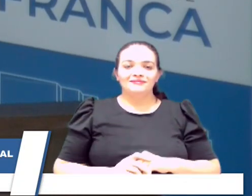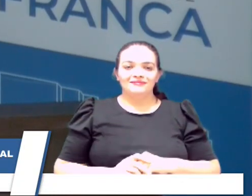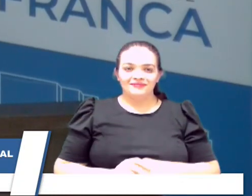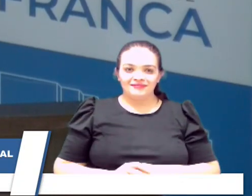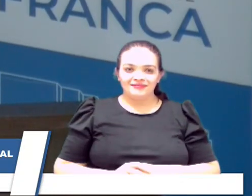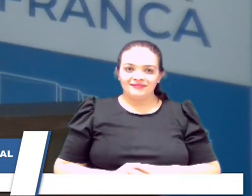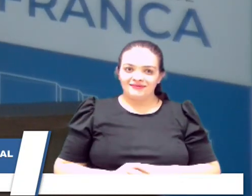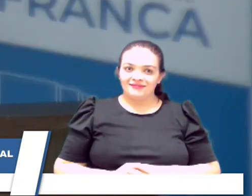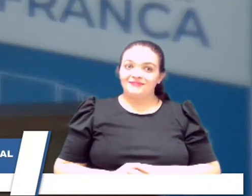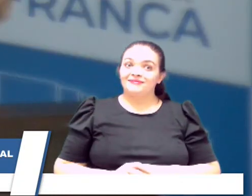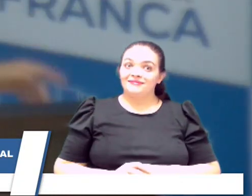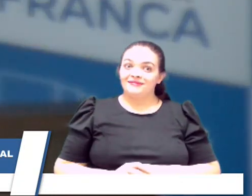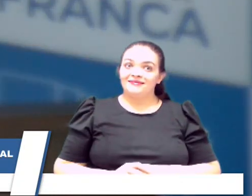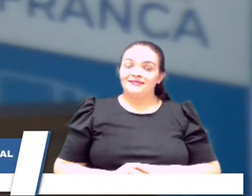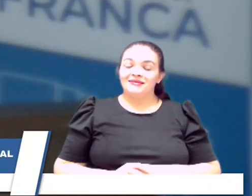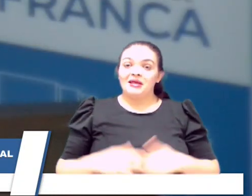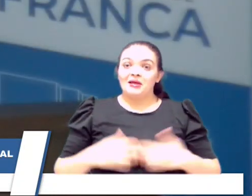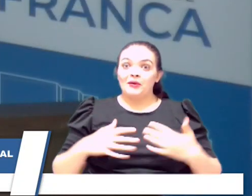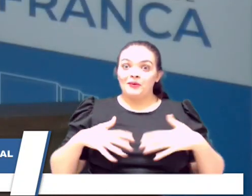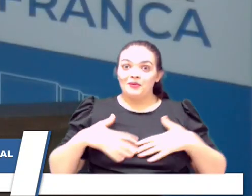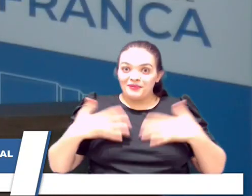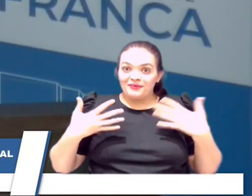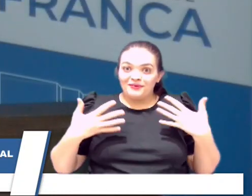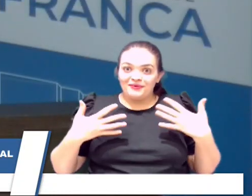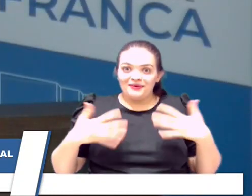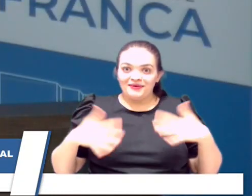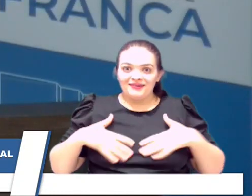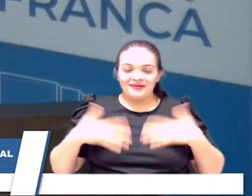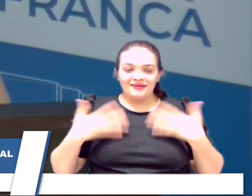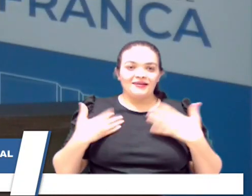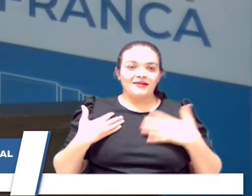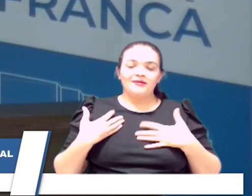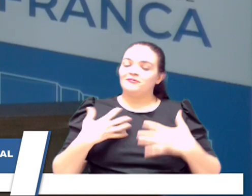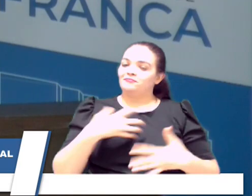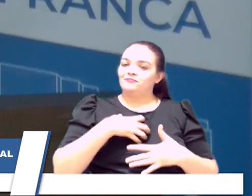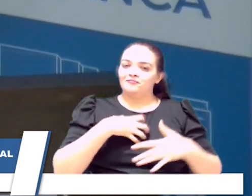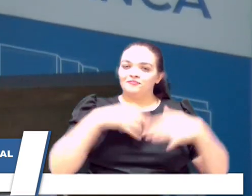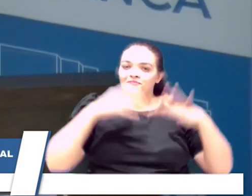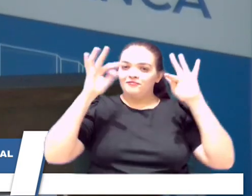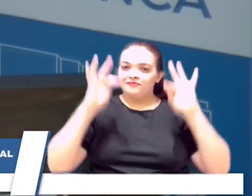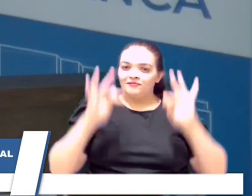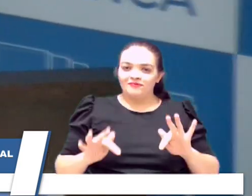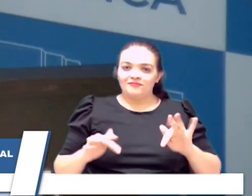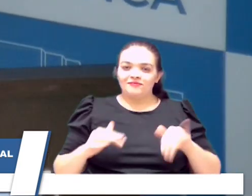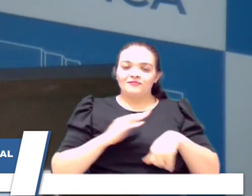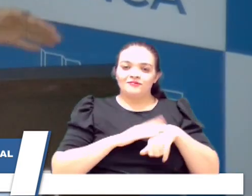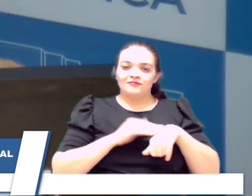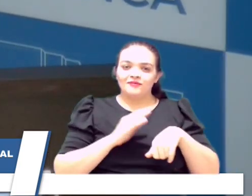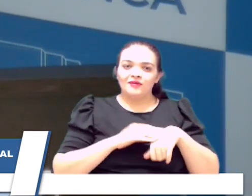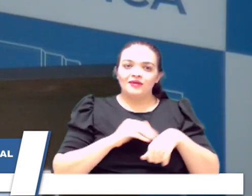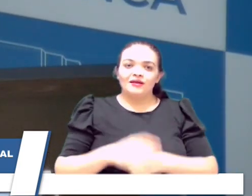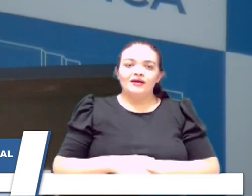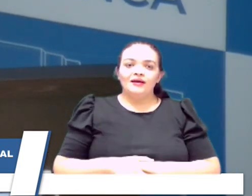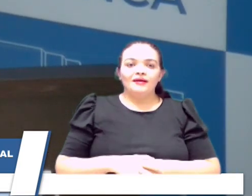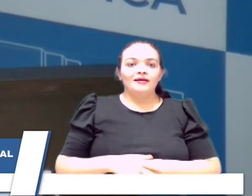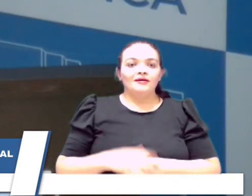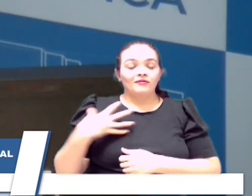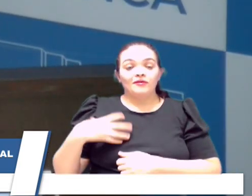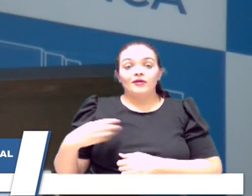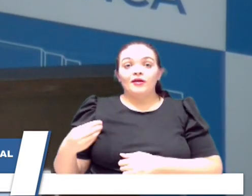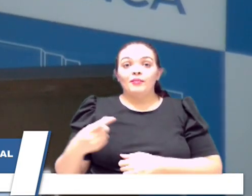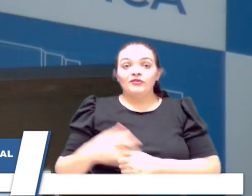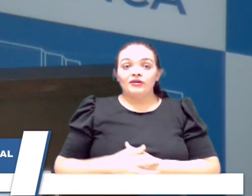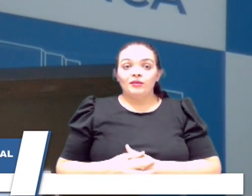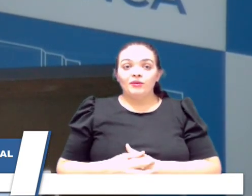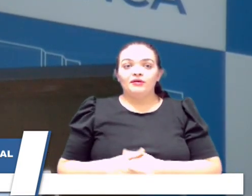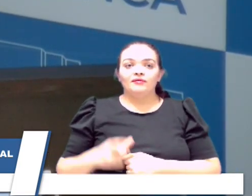Por essa eu não estava esperando, mas eu fico muito feliz. Eu fui citada na hora que eu tinha ido buscar a minha filha. Eu estou